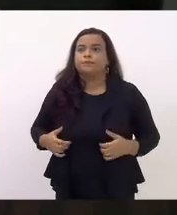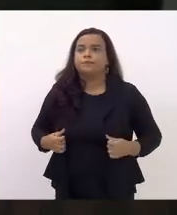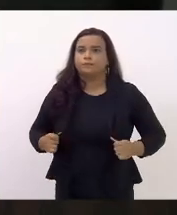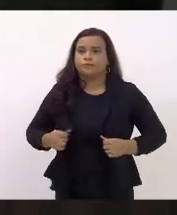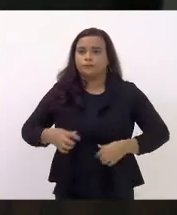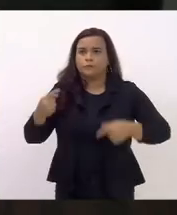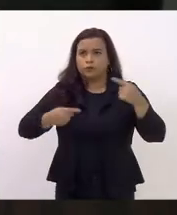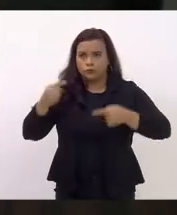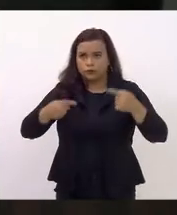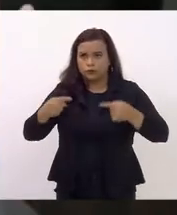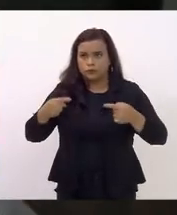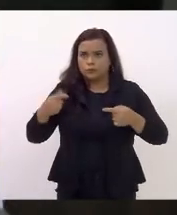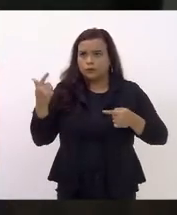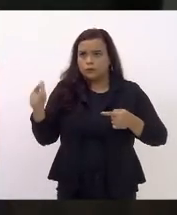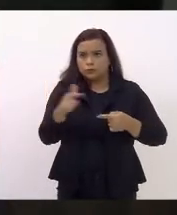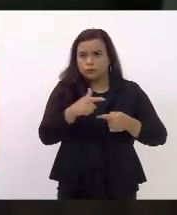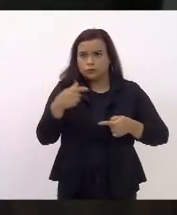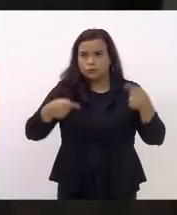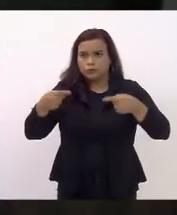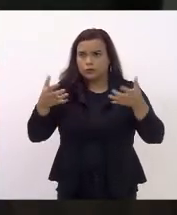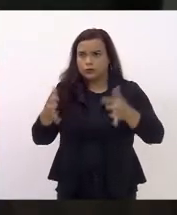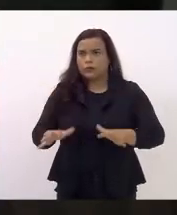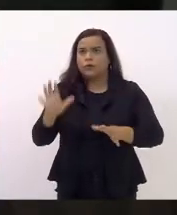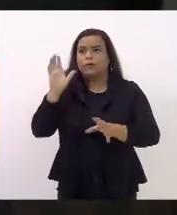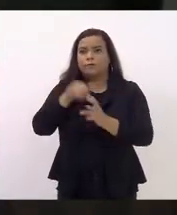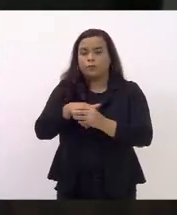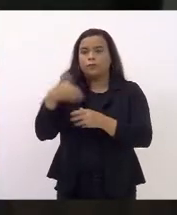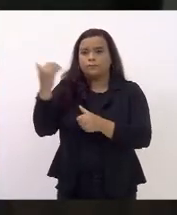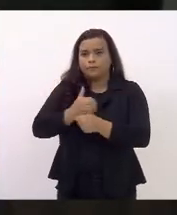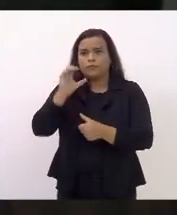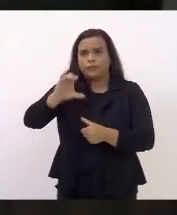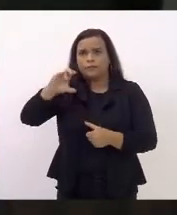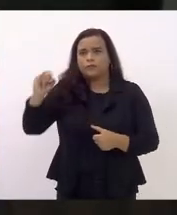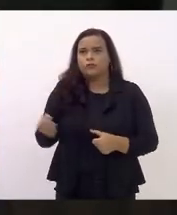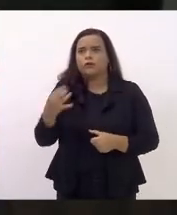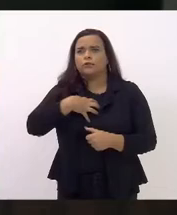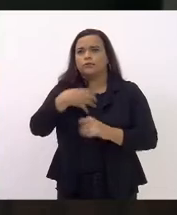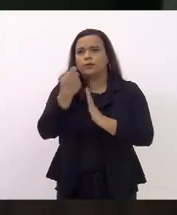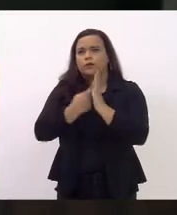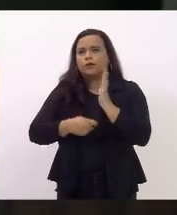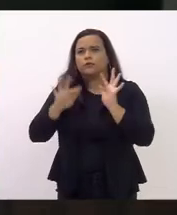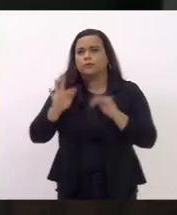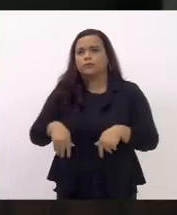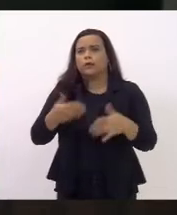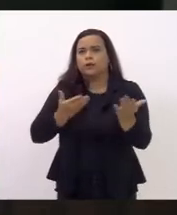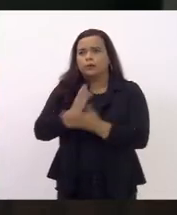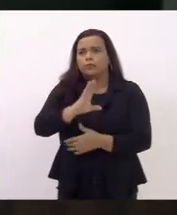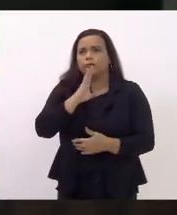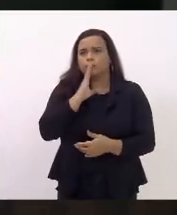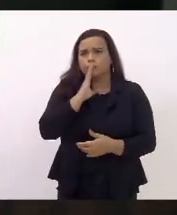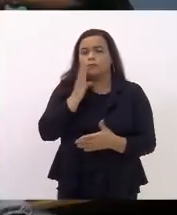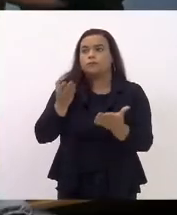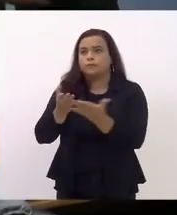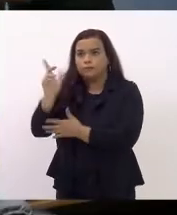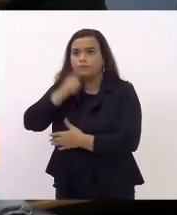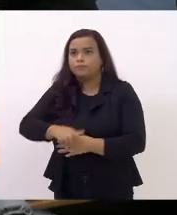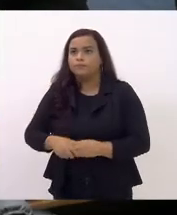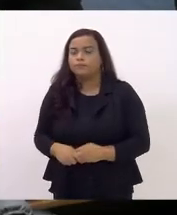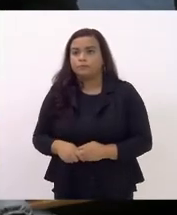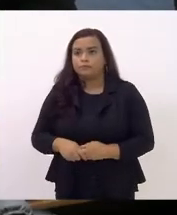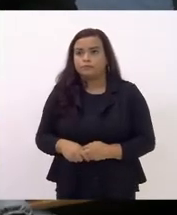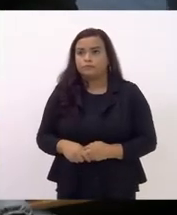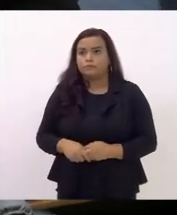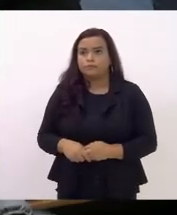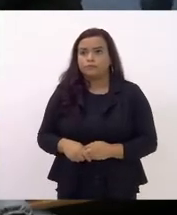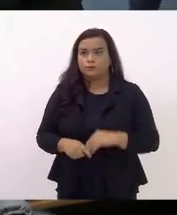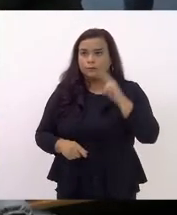em discussão, não havendo que queira discutir, encerra a discussão em votação substitutiva da CCJ conforme a final de redação. Senhores que aprovam a lei como estão, aprovado. Estou vendo